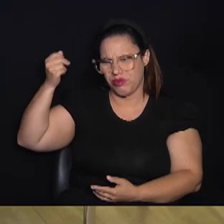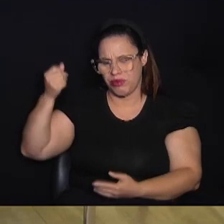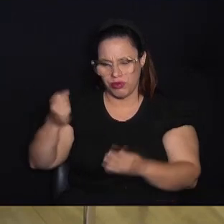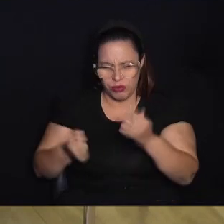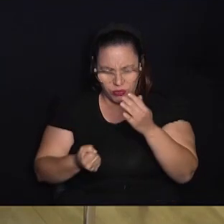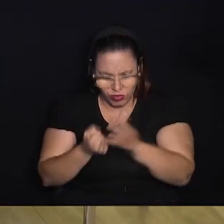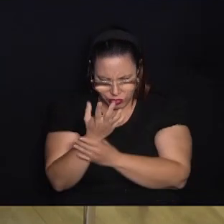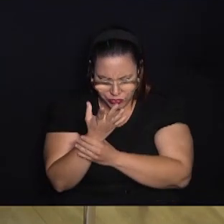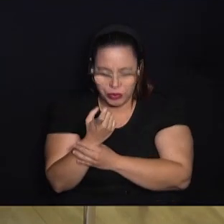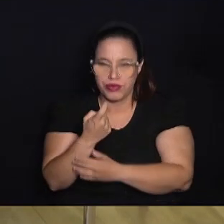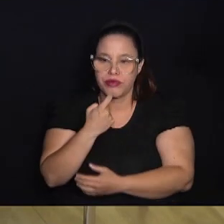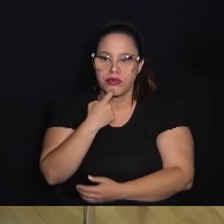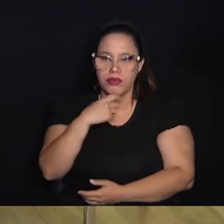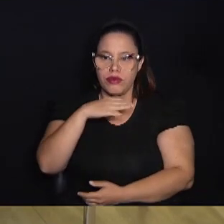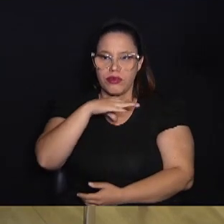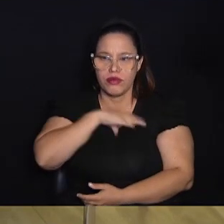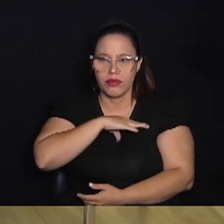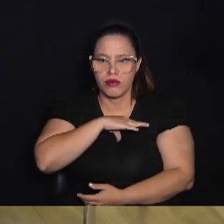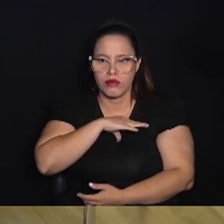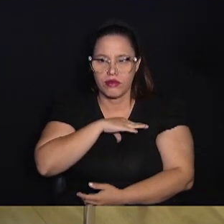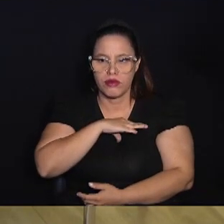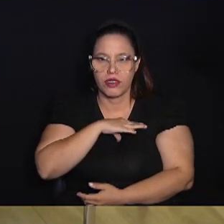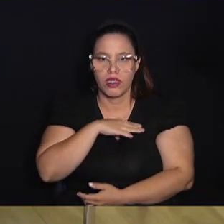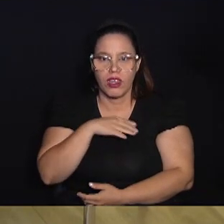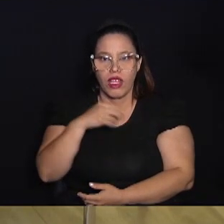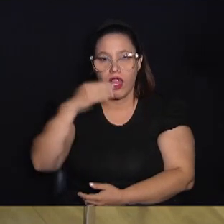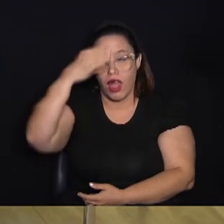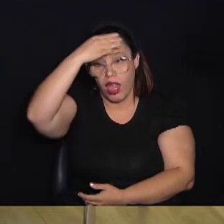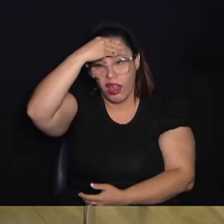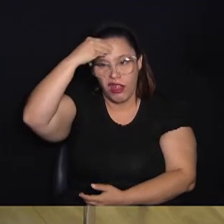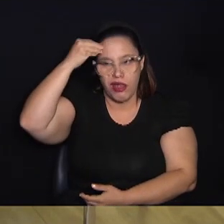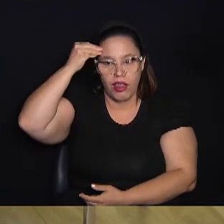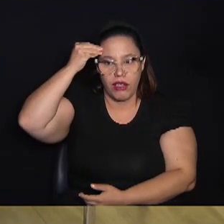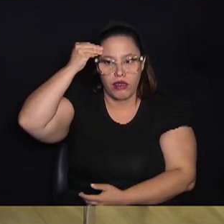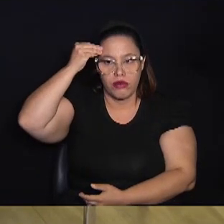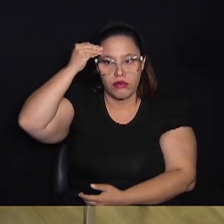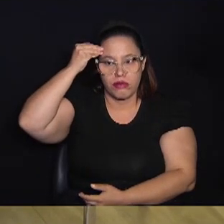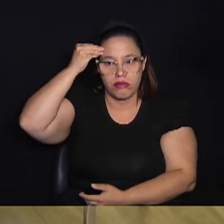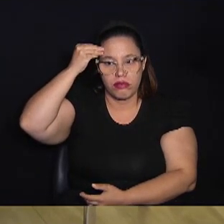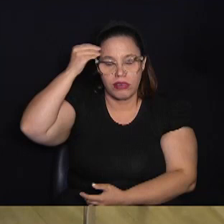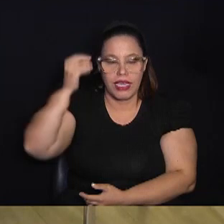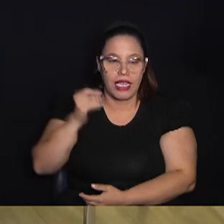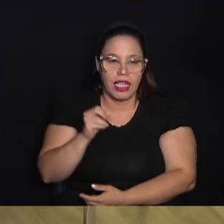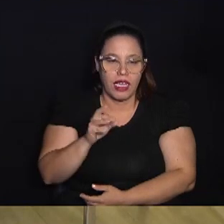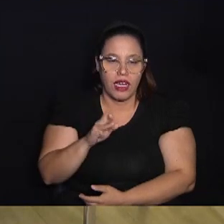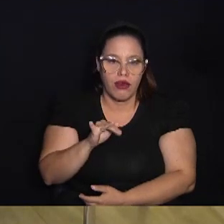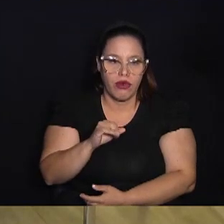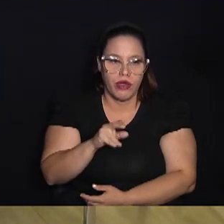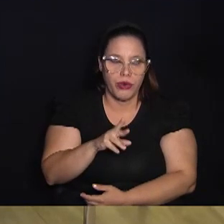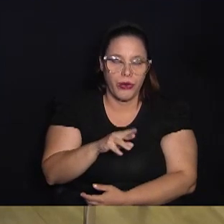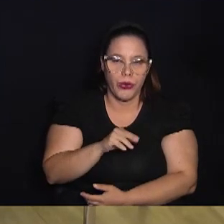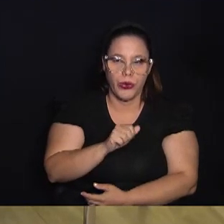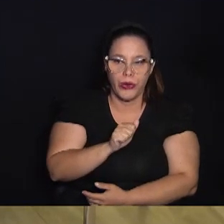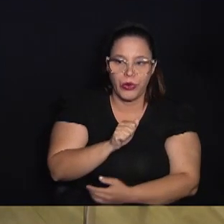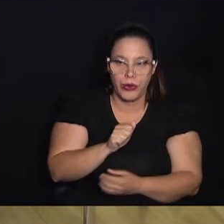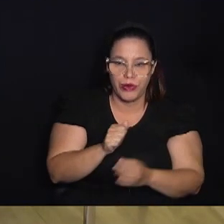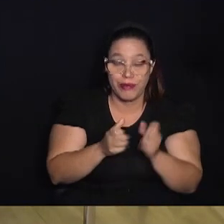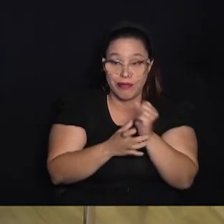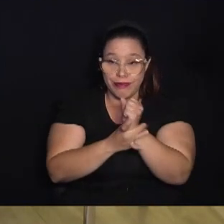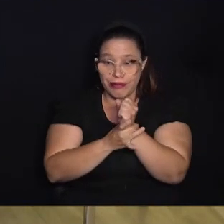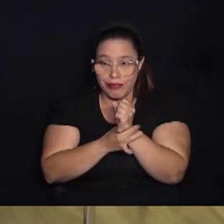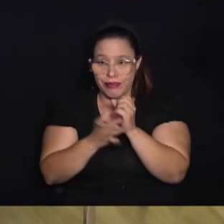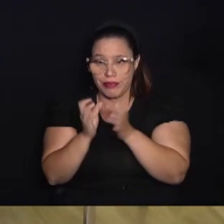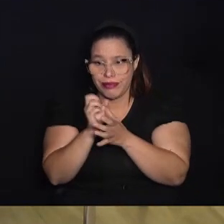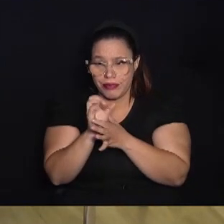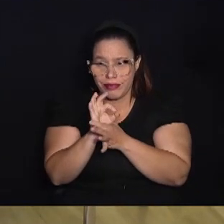Campinas porque a gente não pode esquecer do período que passamos aqui da da escravatura né então ali aquele local do